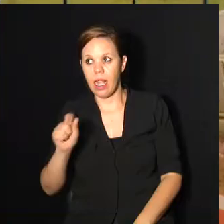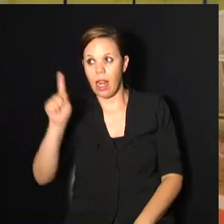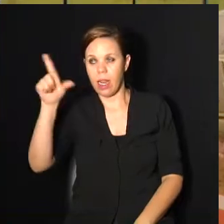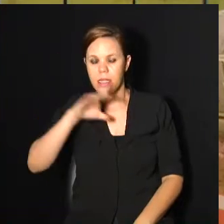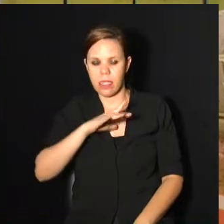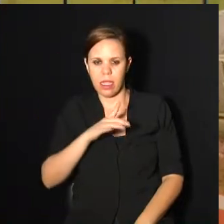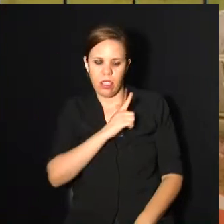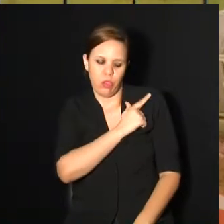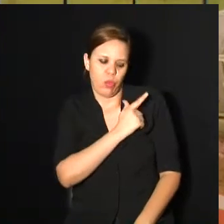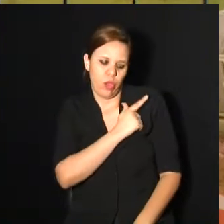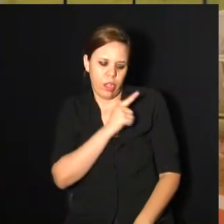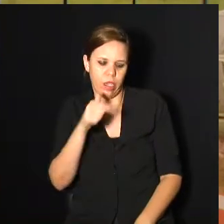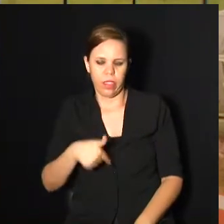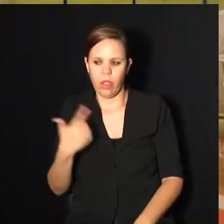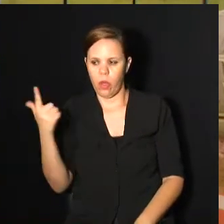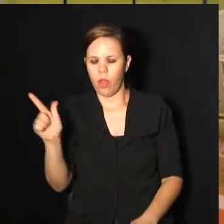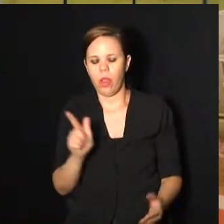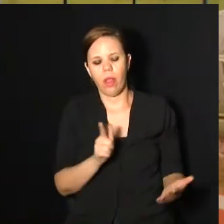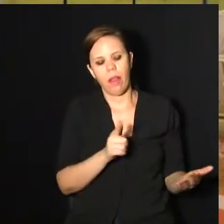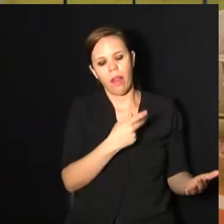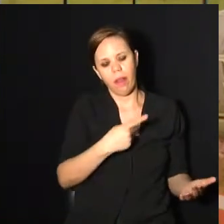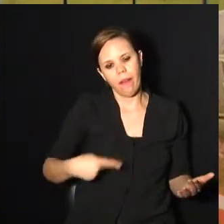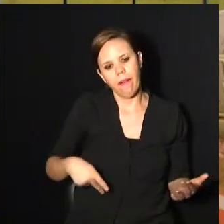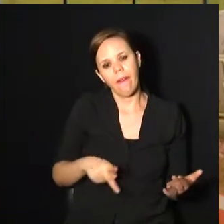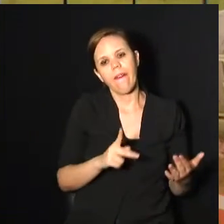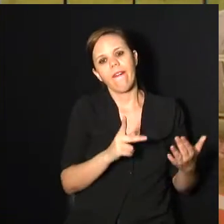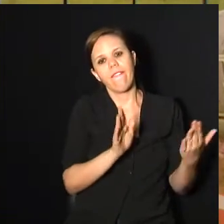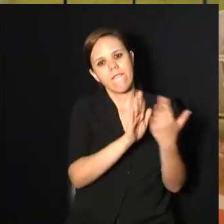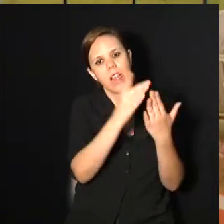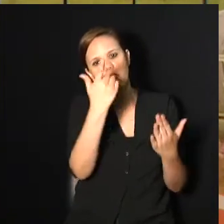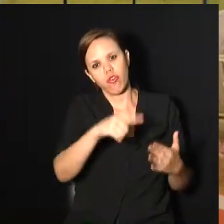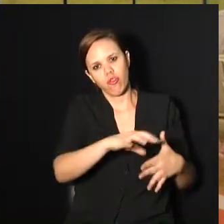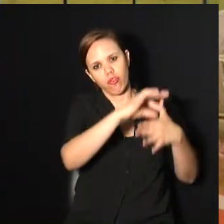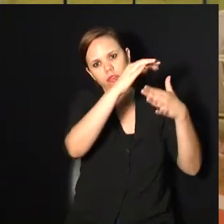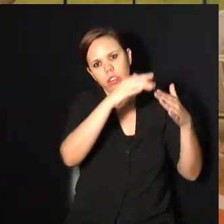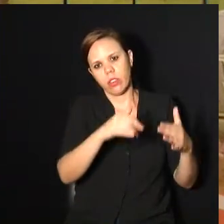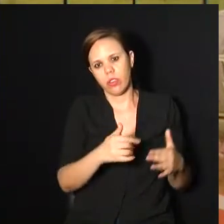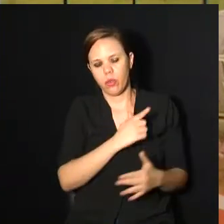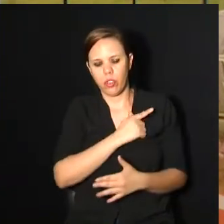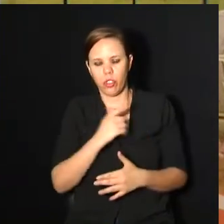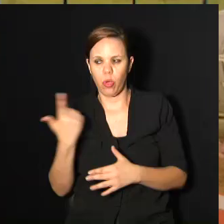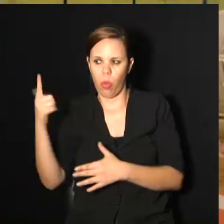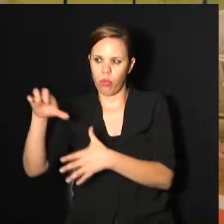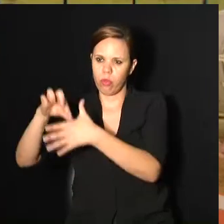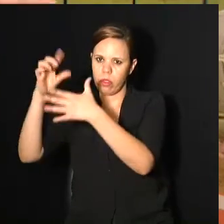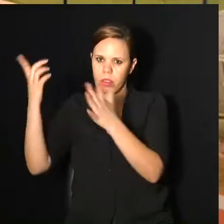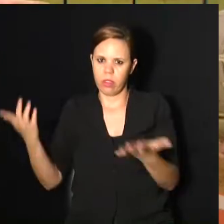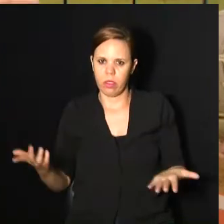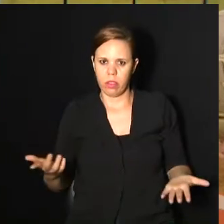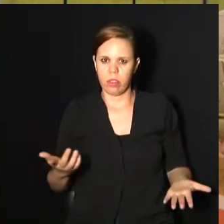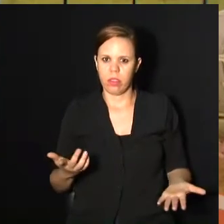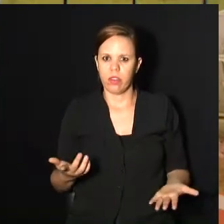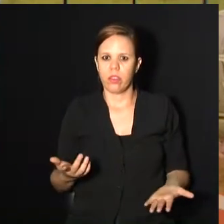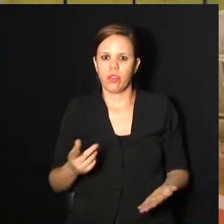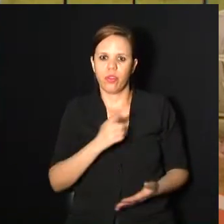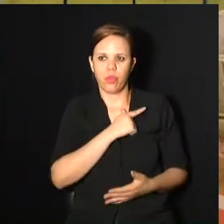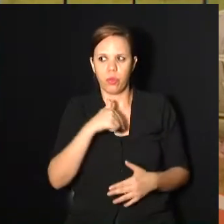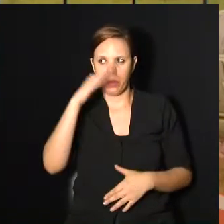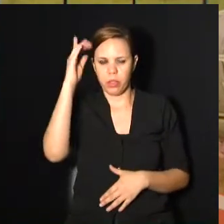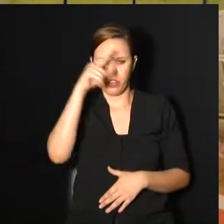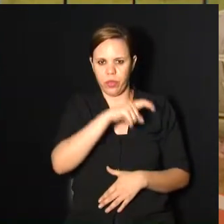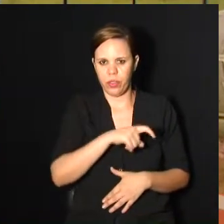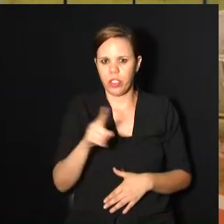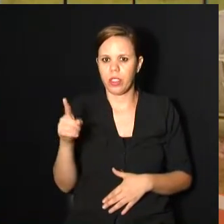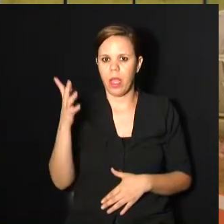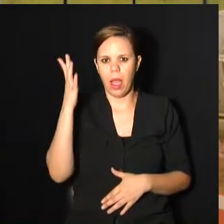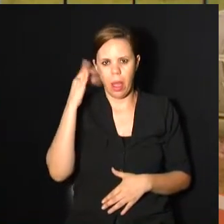Paulista. A Macaca enfrenta o Lanterna e o Guarani o líder. Então a tarefa do Bugre é muito mais complicada e claro